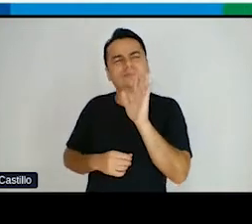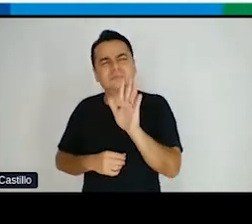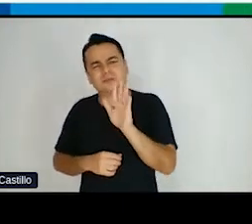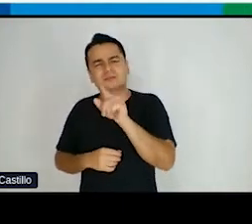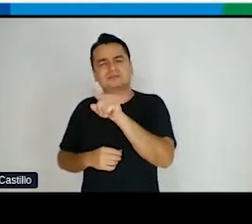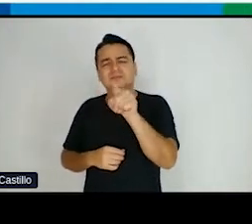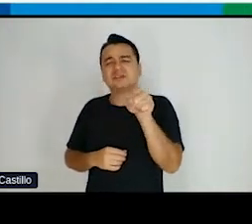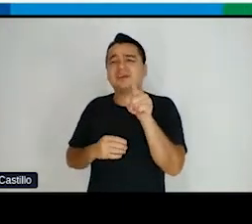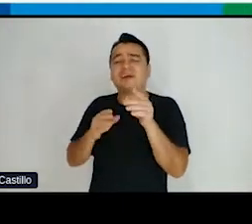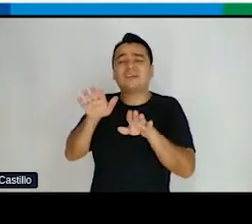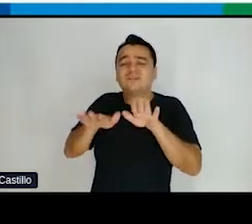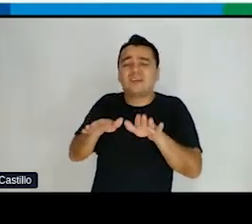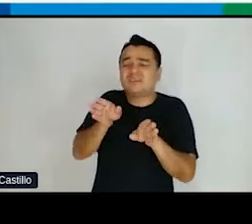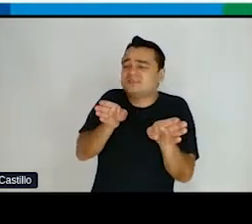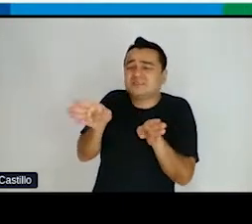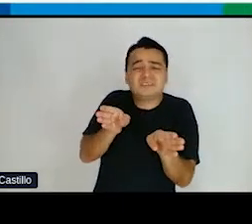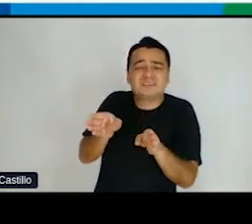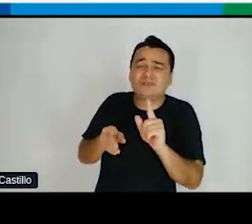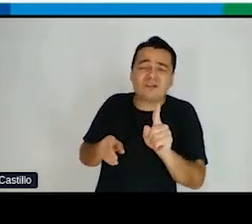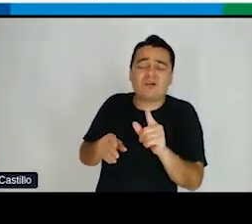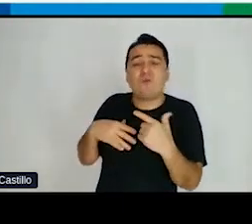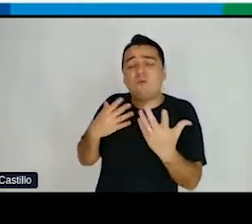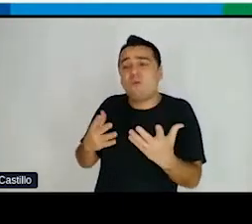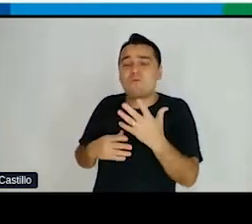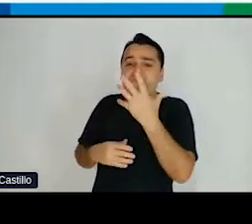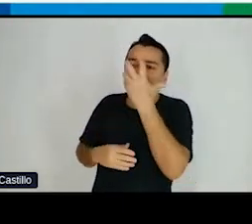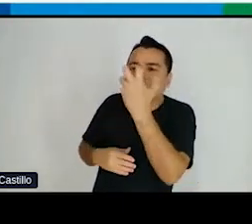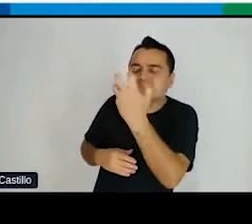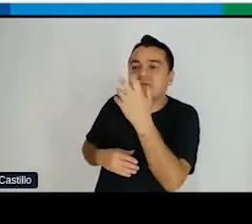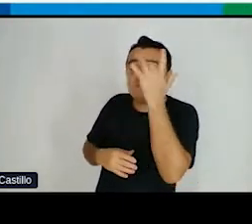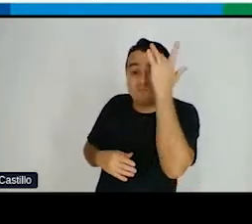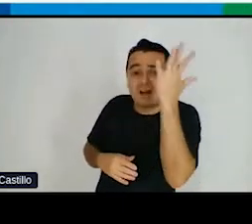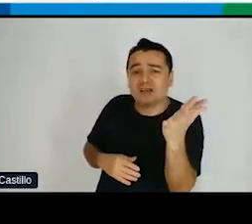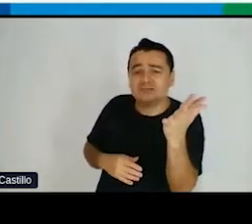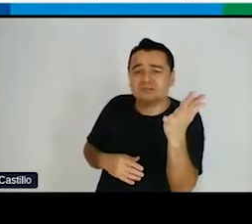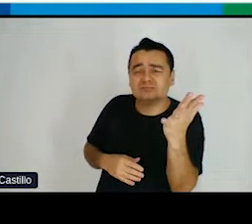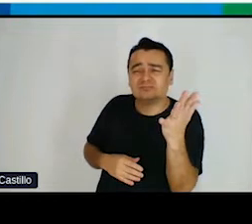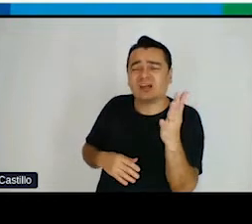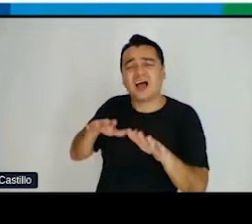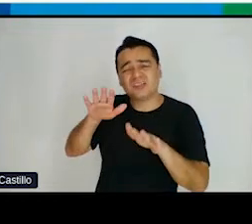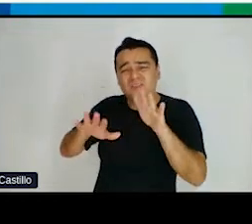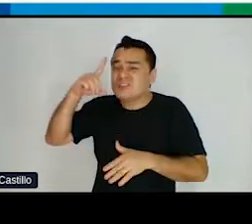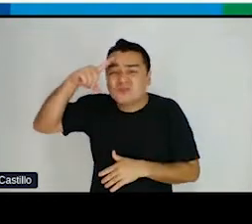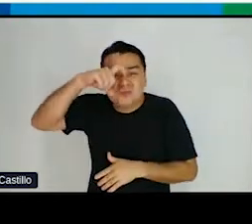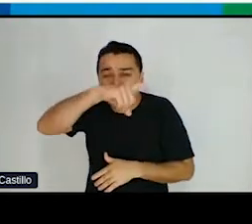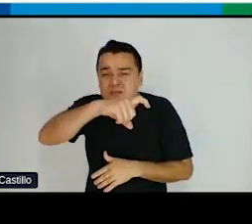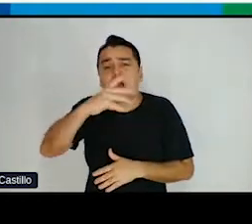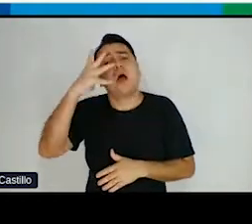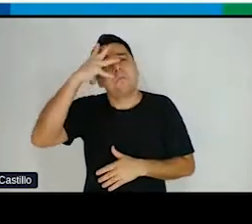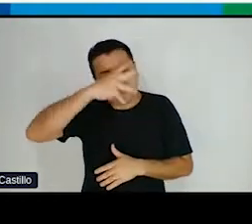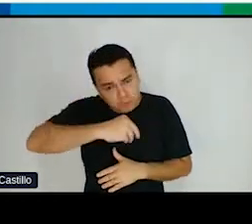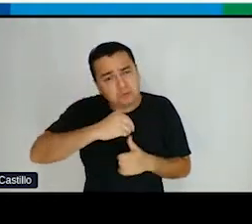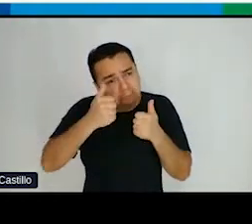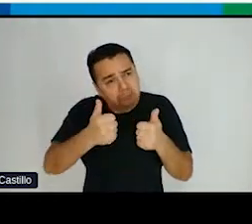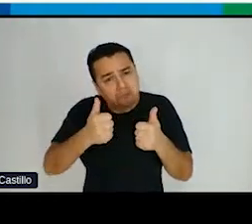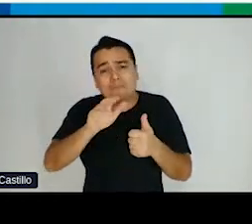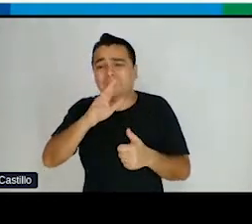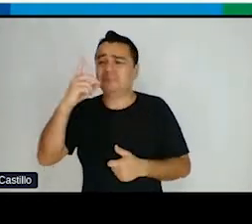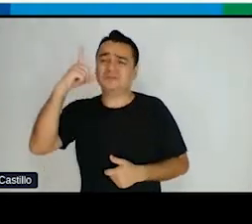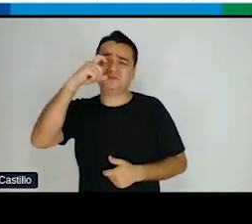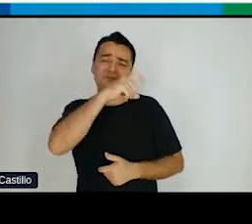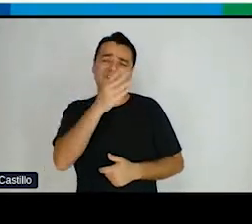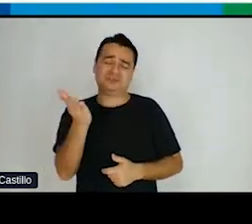é acessível, nem sempre isso ele é intuitivo, né? Então a gente precisa ter cuidado com com as fontes que a gente